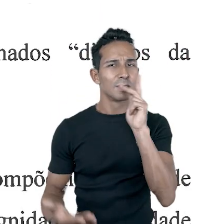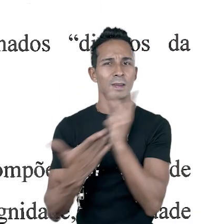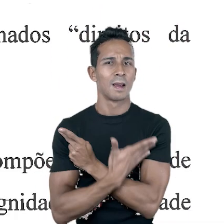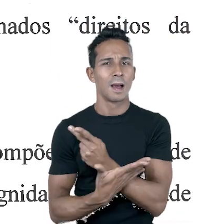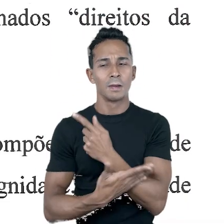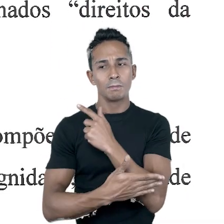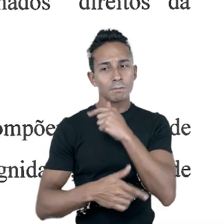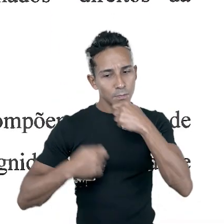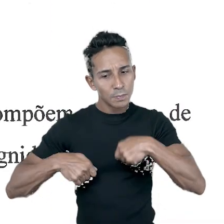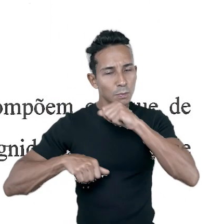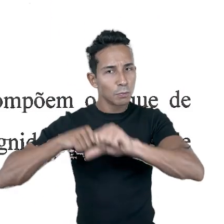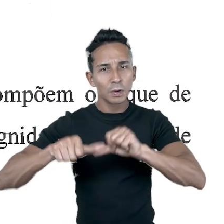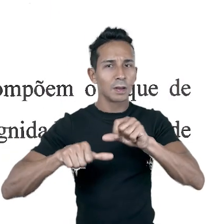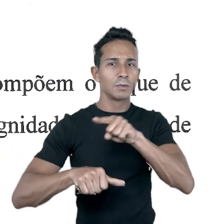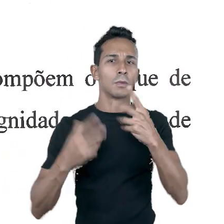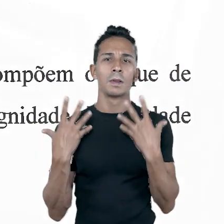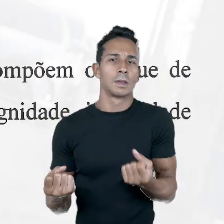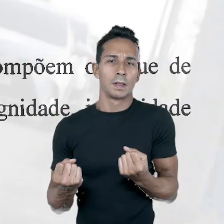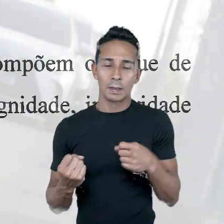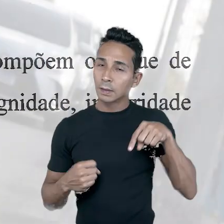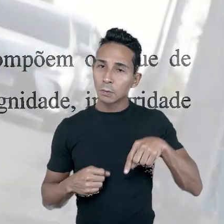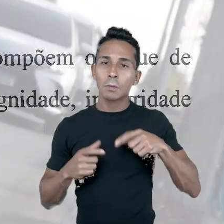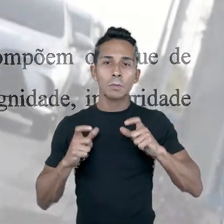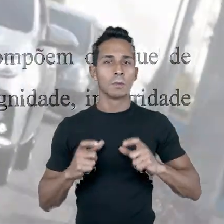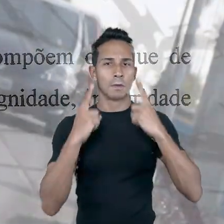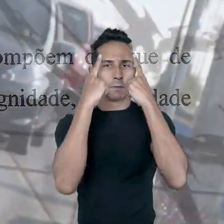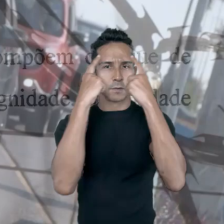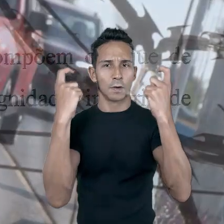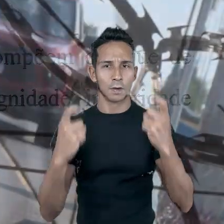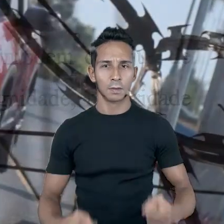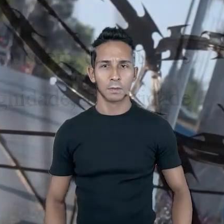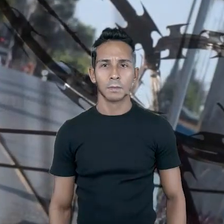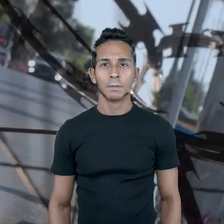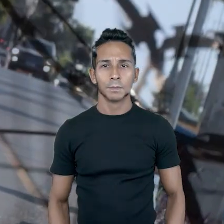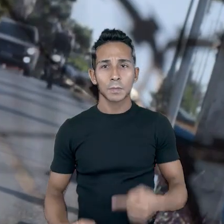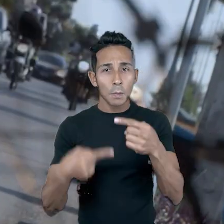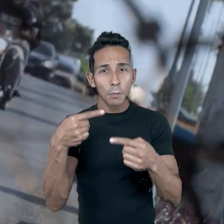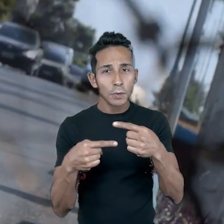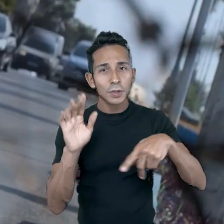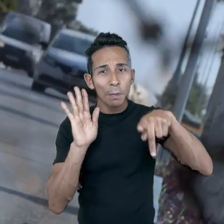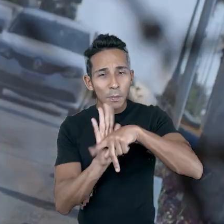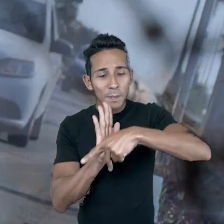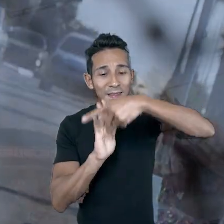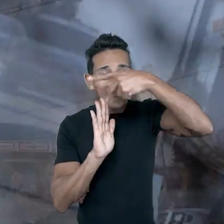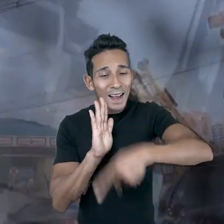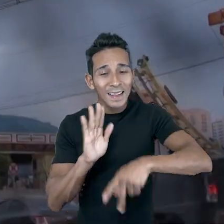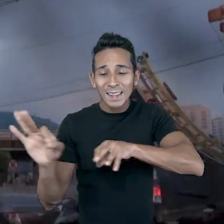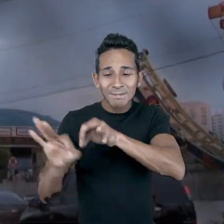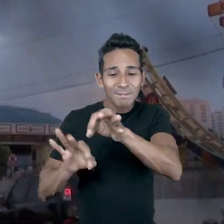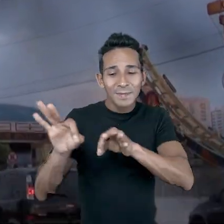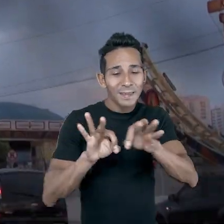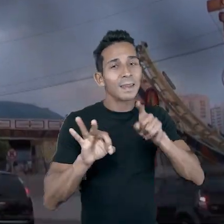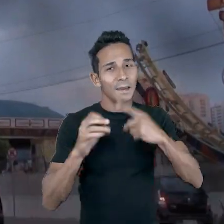sabem entender que erraram e que precisam modificar o comportamento deles. É um local violento. Então, se isso está na